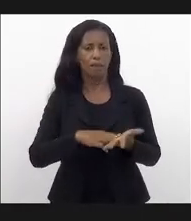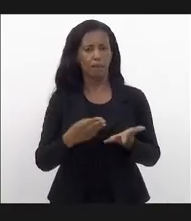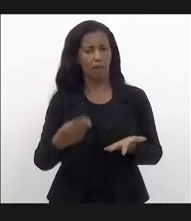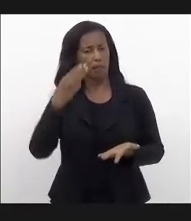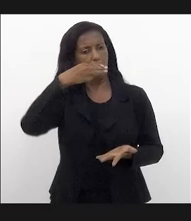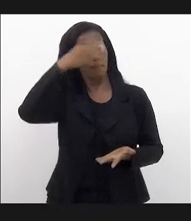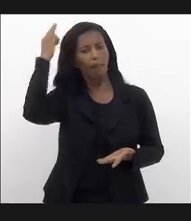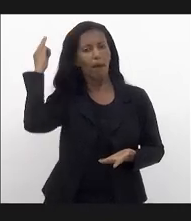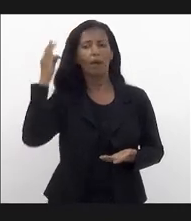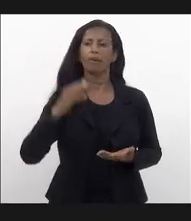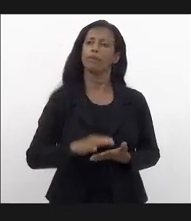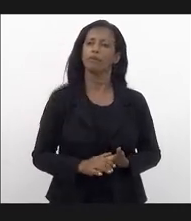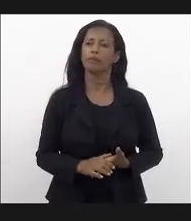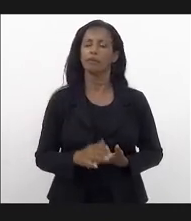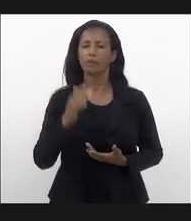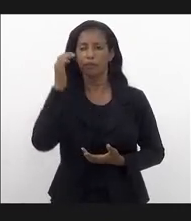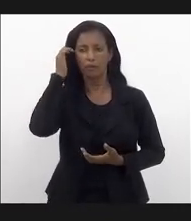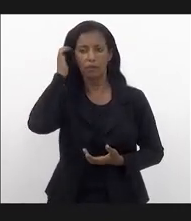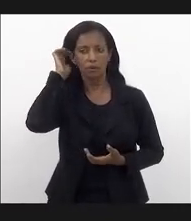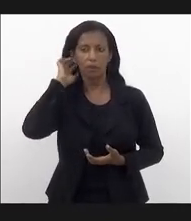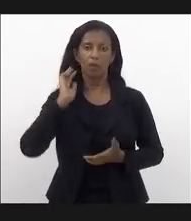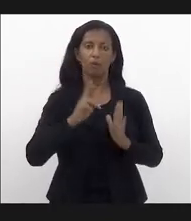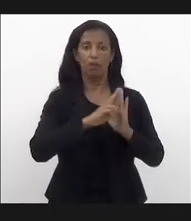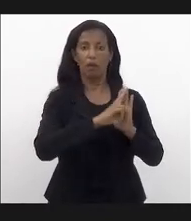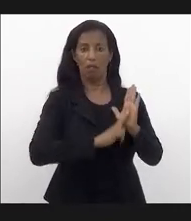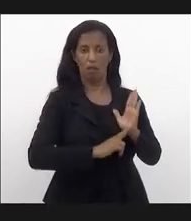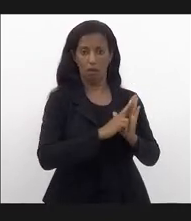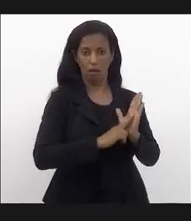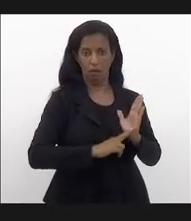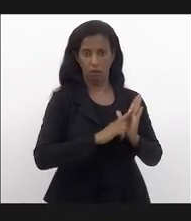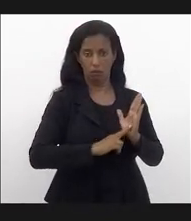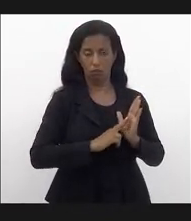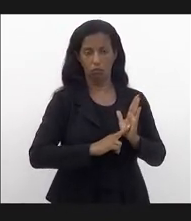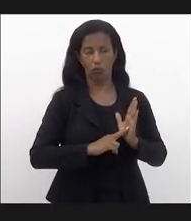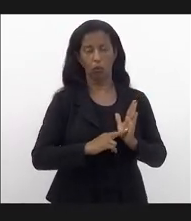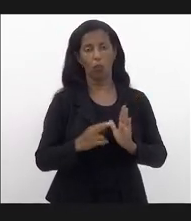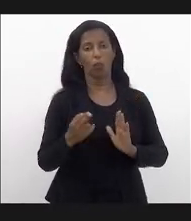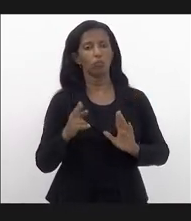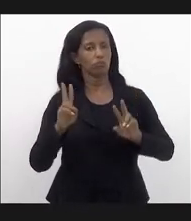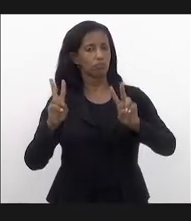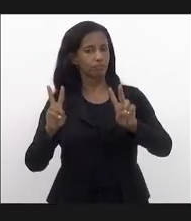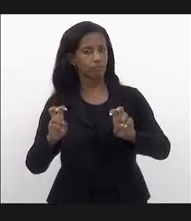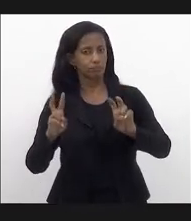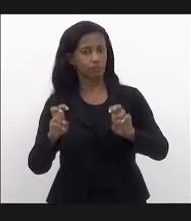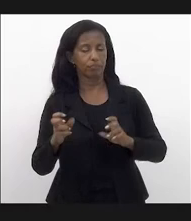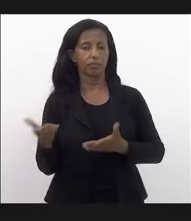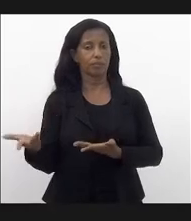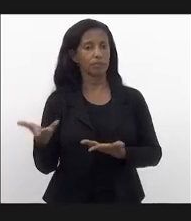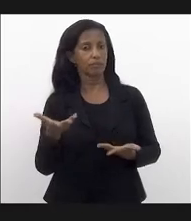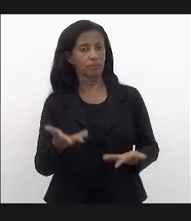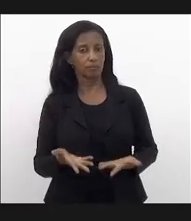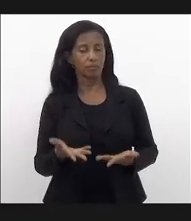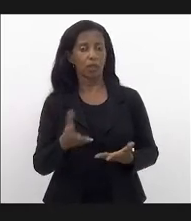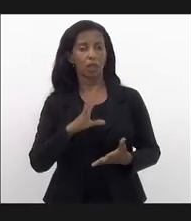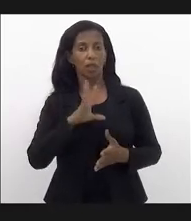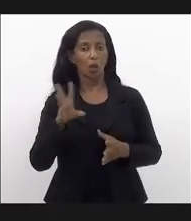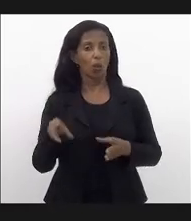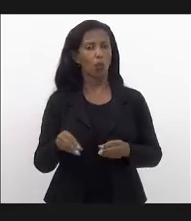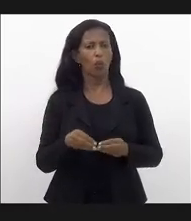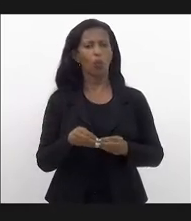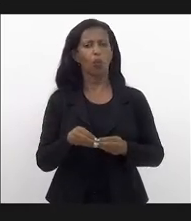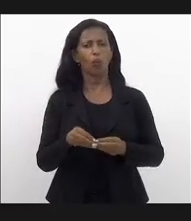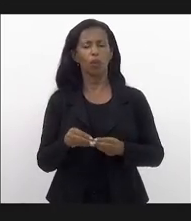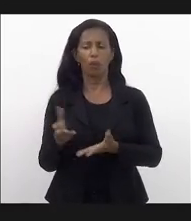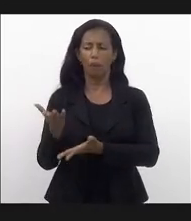Márcio Pacheco que foi o relator da matéria e que concluiu pela